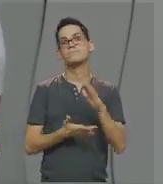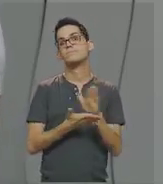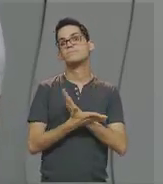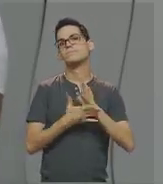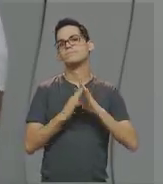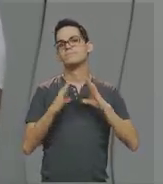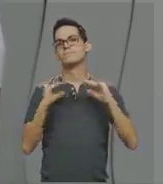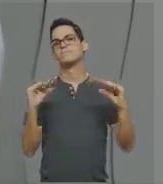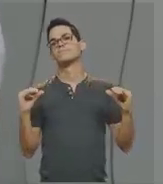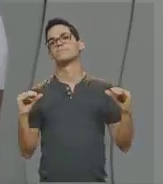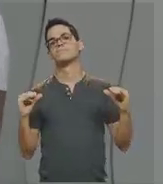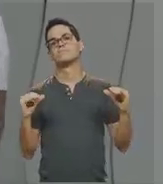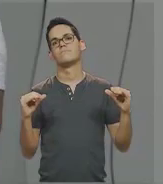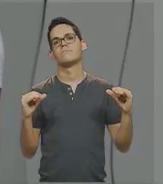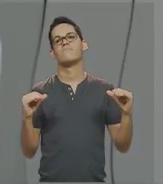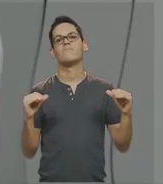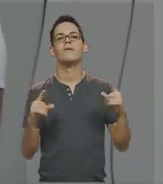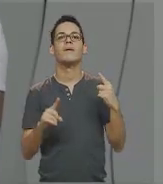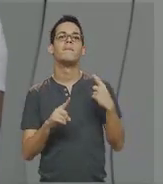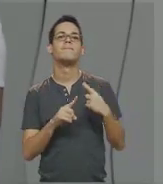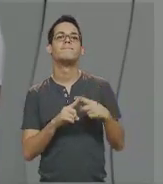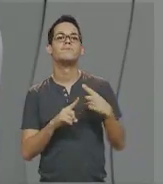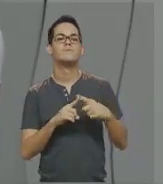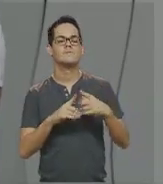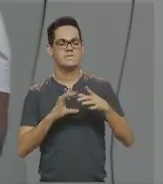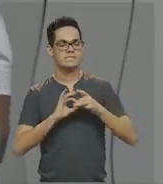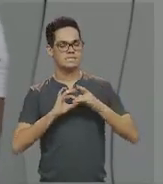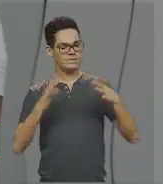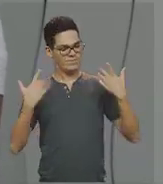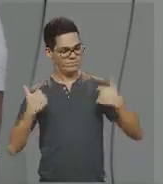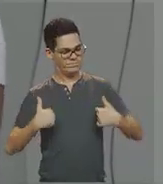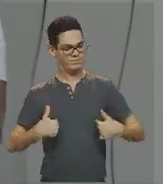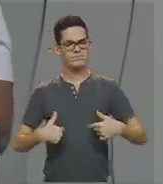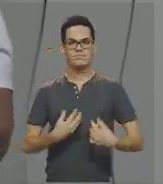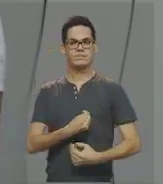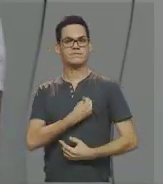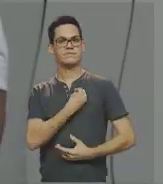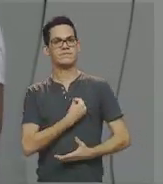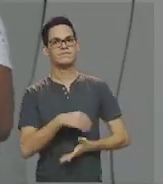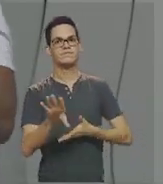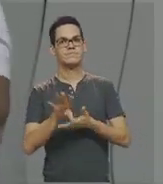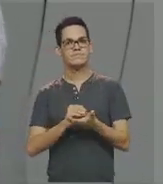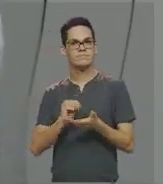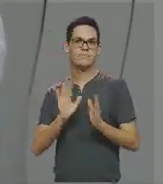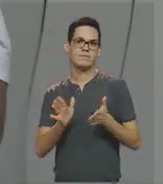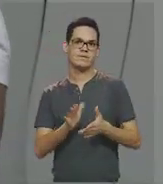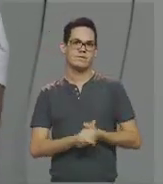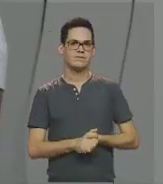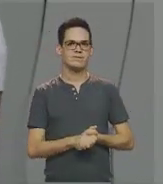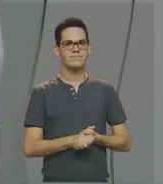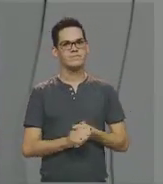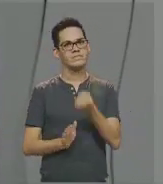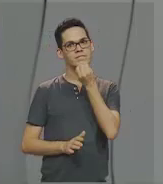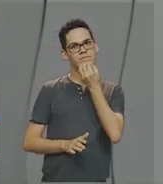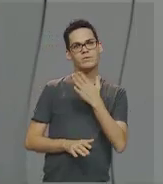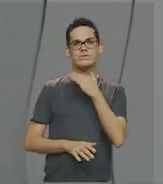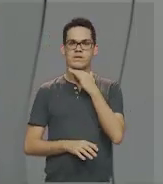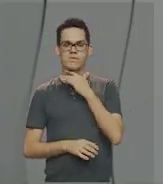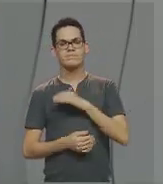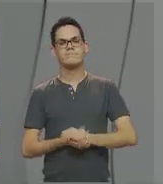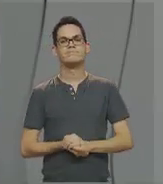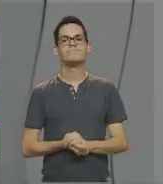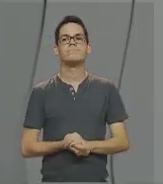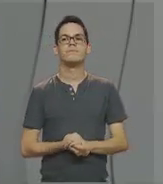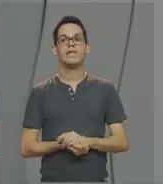relação a essas regras, porque são as próprias pessoas que vivem aquilo que vão dizer se aquilo está legal ou não. Né? Então,